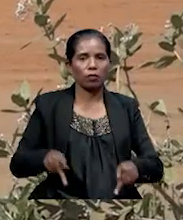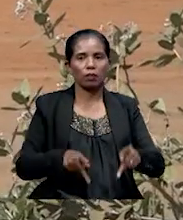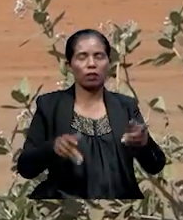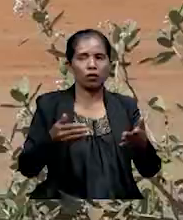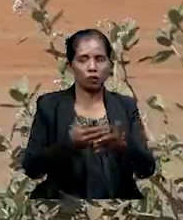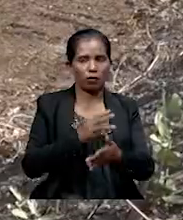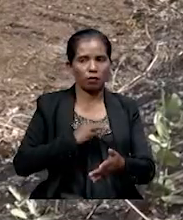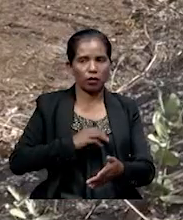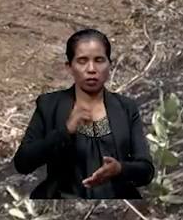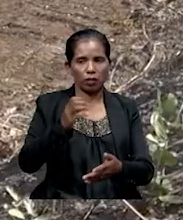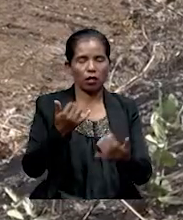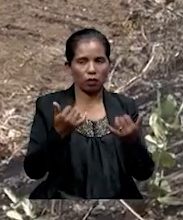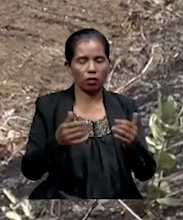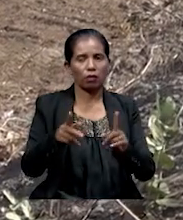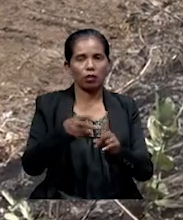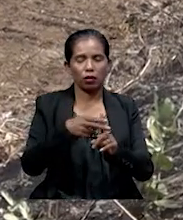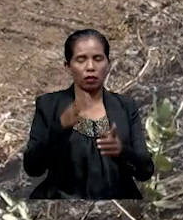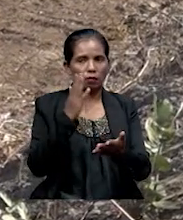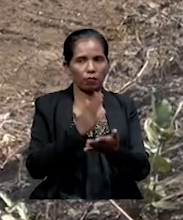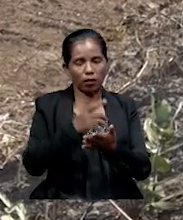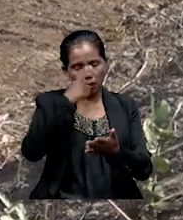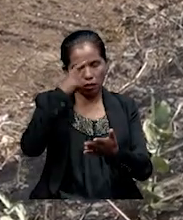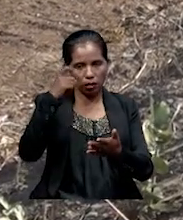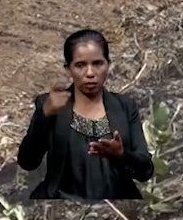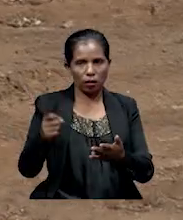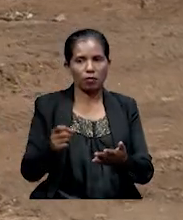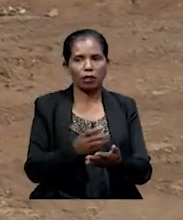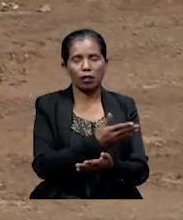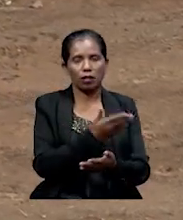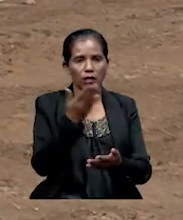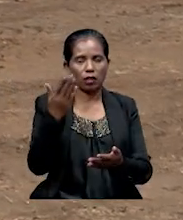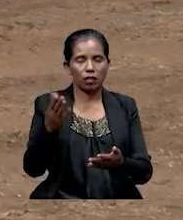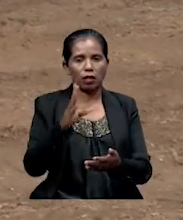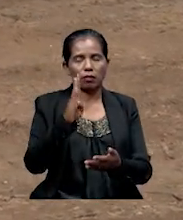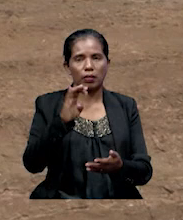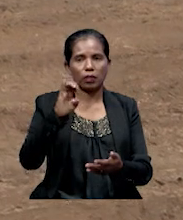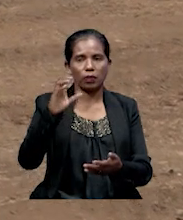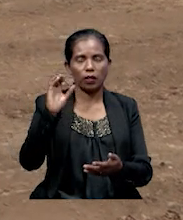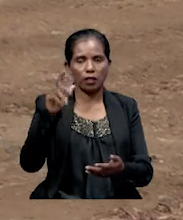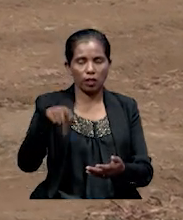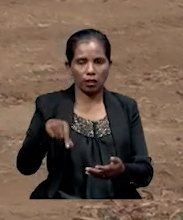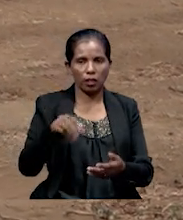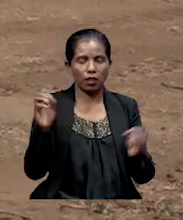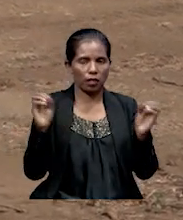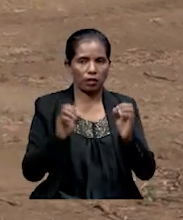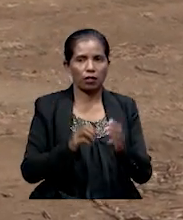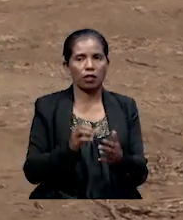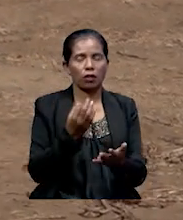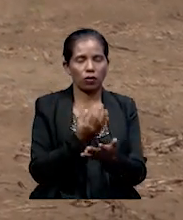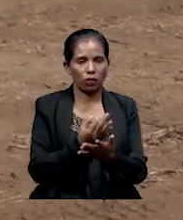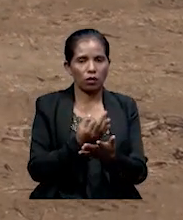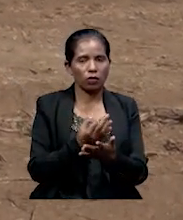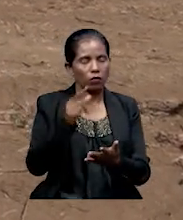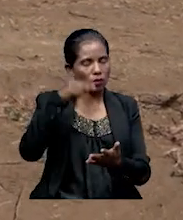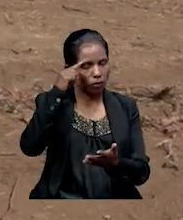mas para dar um projeto referido, também há item para ater o RAI e a Bioqui Laiha. Orçamento do meu governo local para